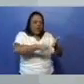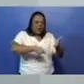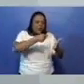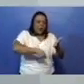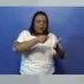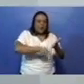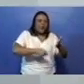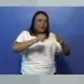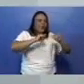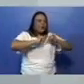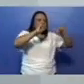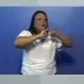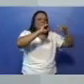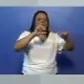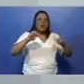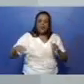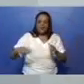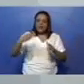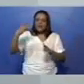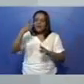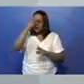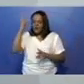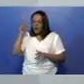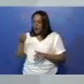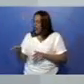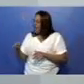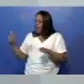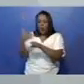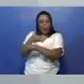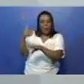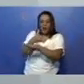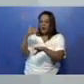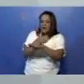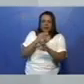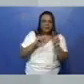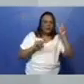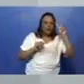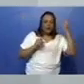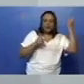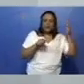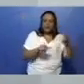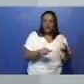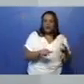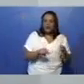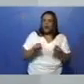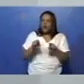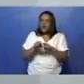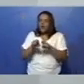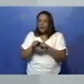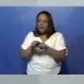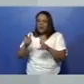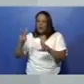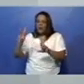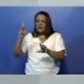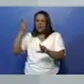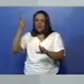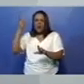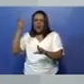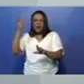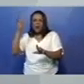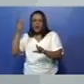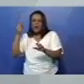narrador conta uma história, ele não participa dela. E o enredo? O enredo tem sempre uma justificativa para aqueles